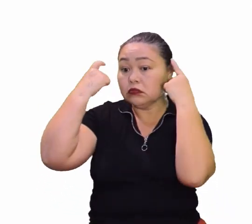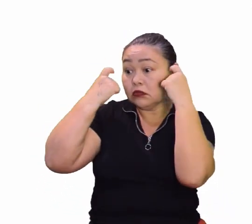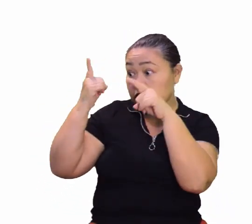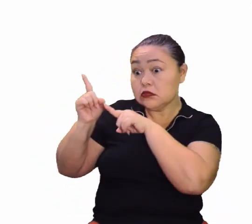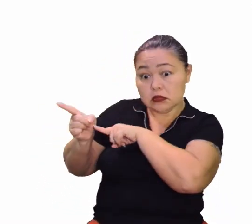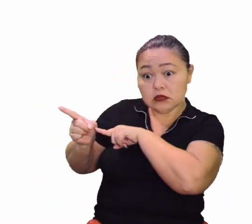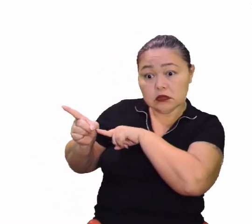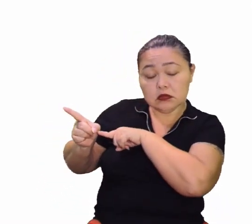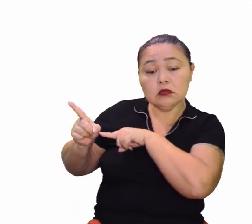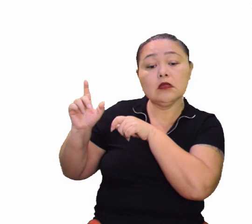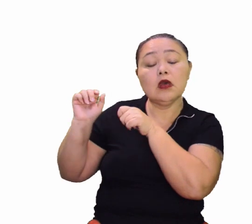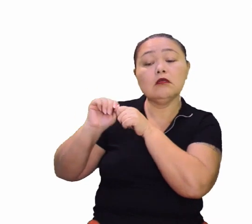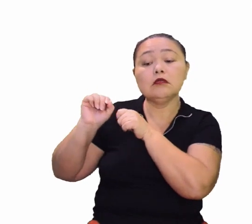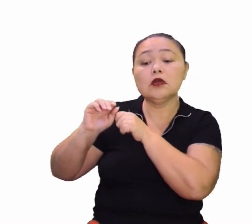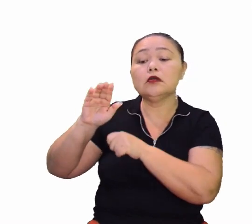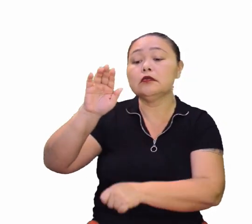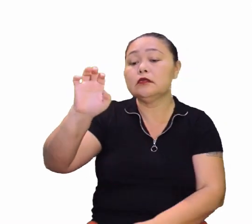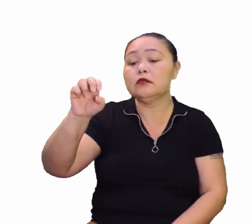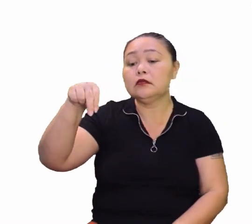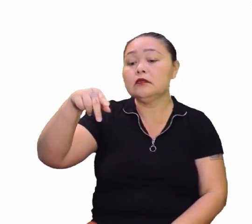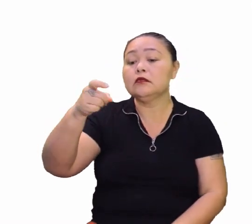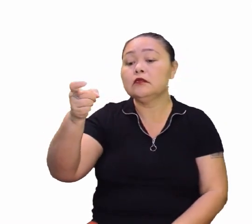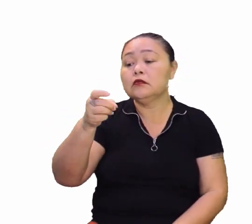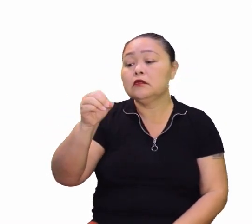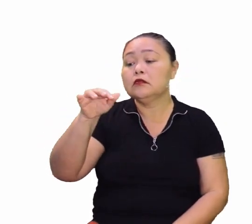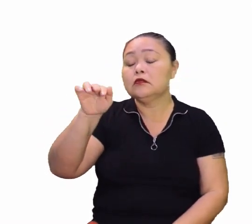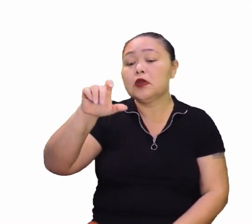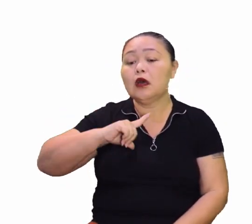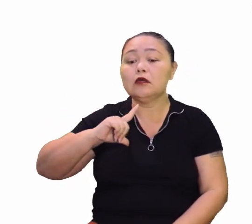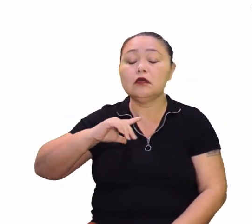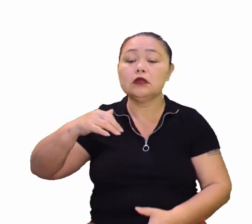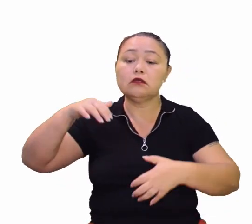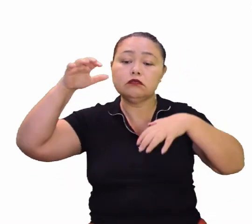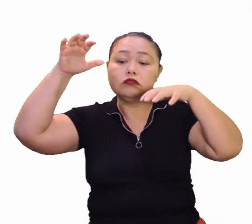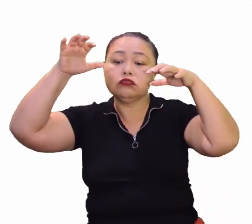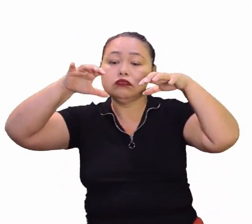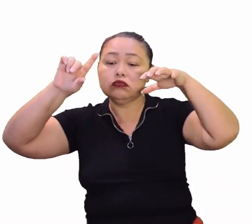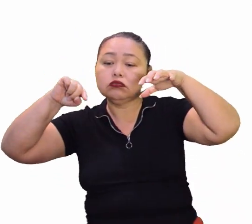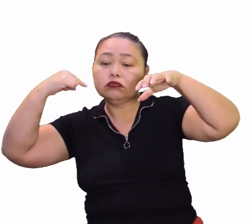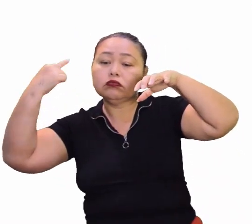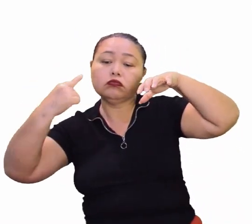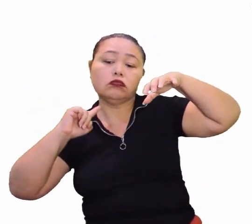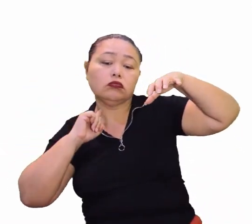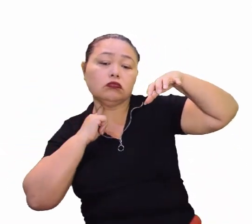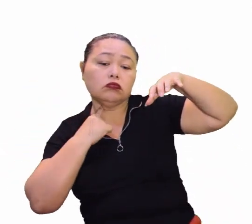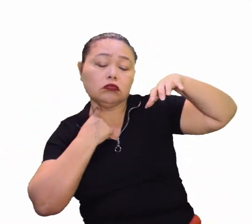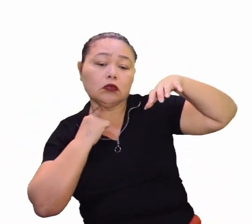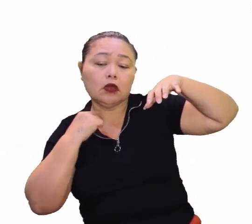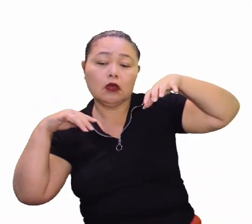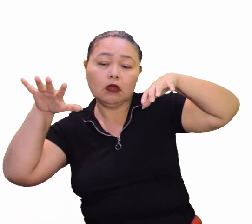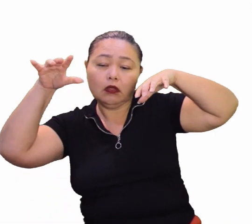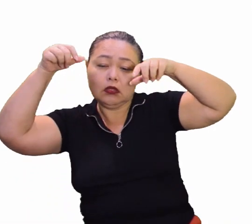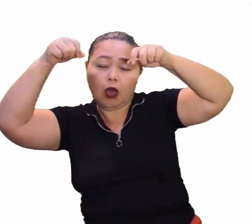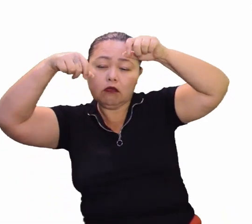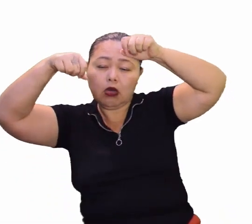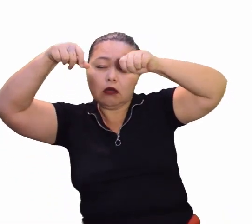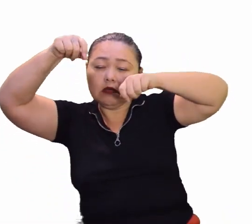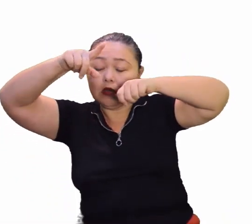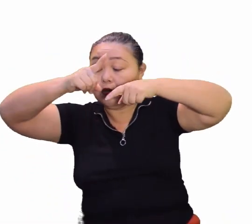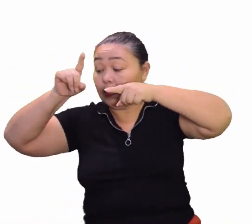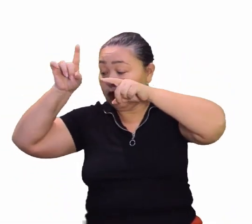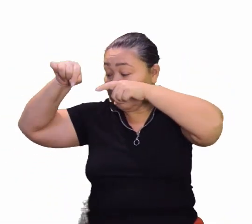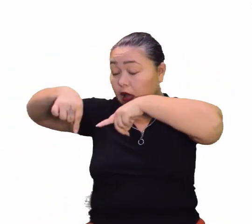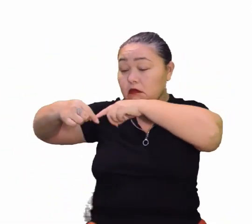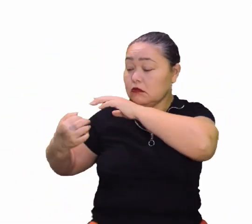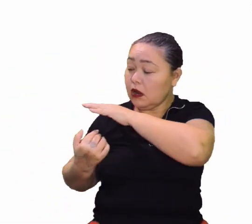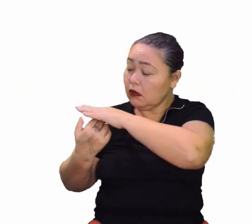preocupante porque o enxofre vai provocar chuva ácida e também ele afeta a questão das